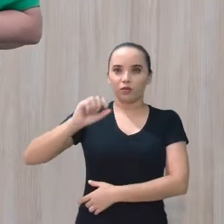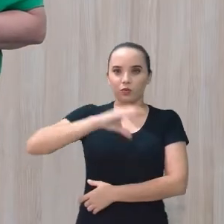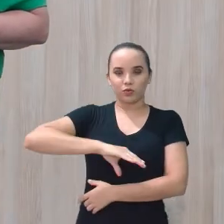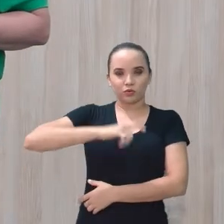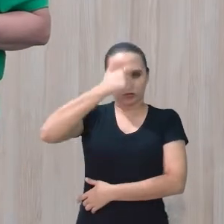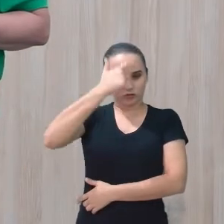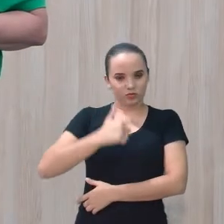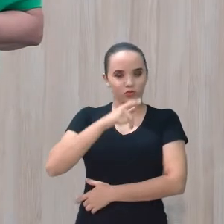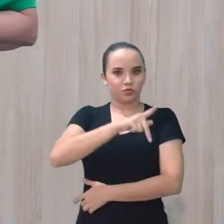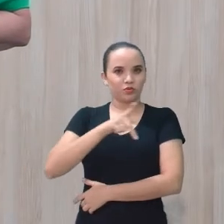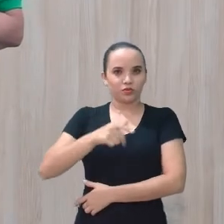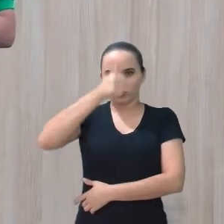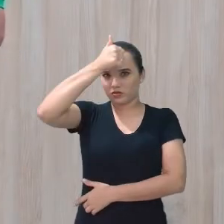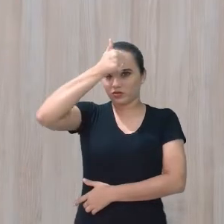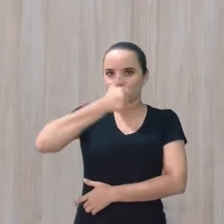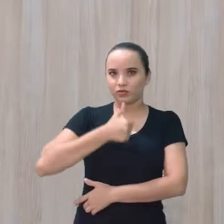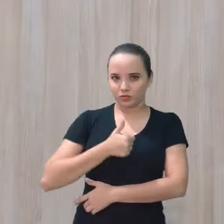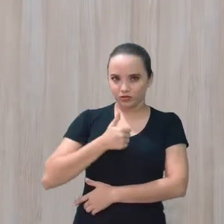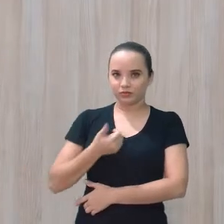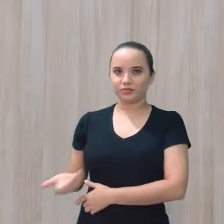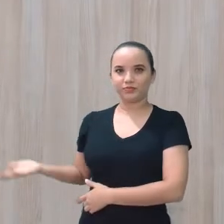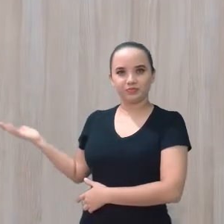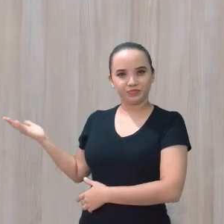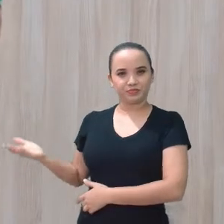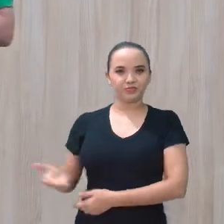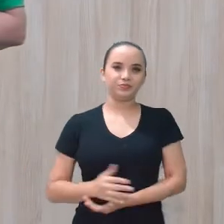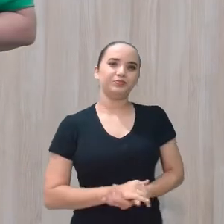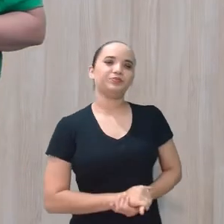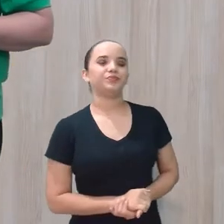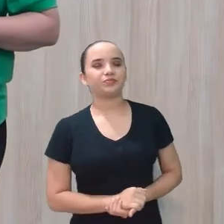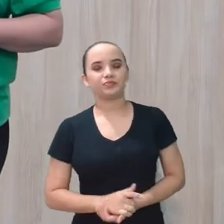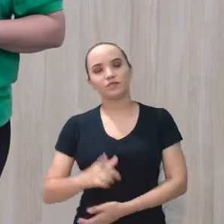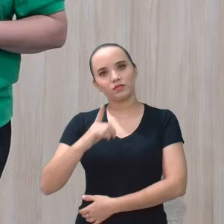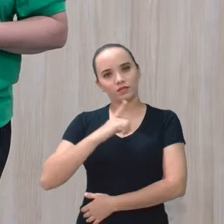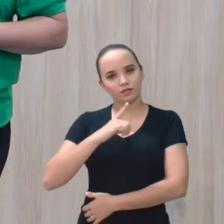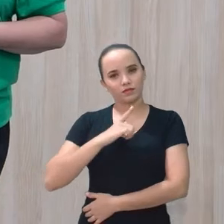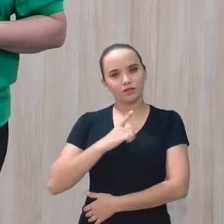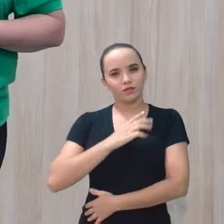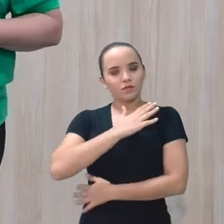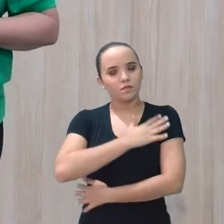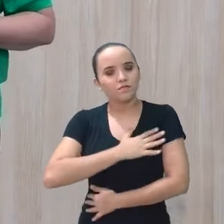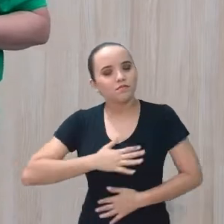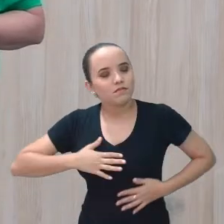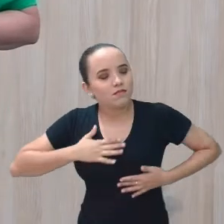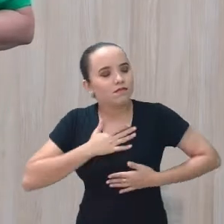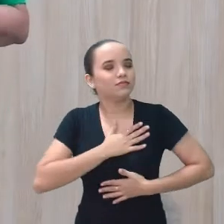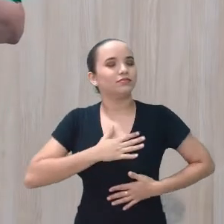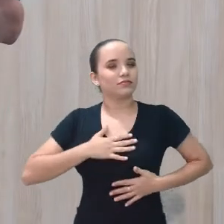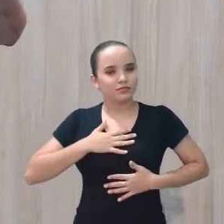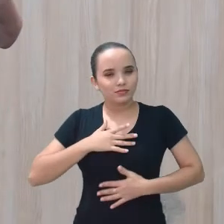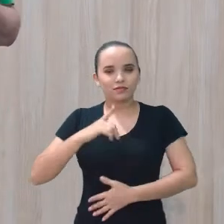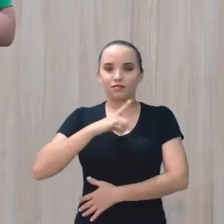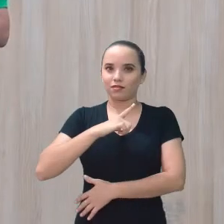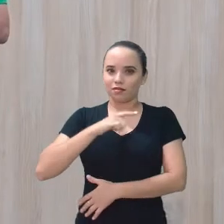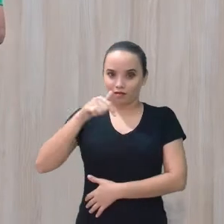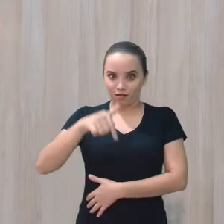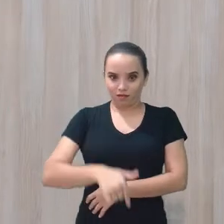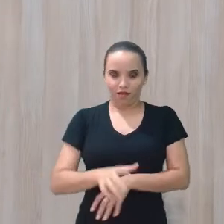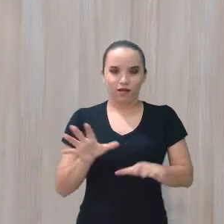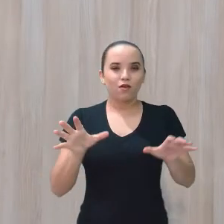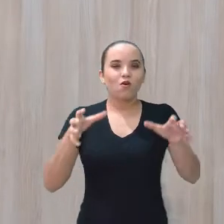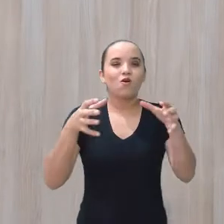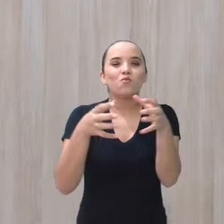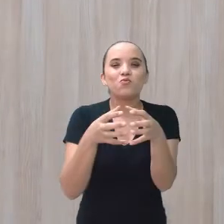professora Adriana Maria e este é o meu sinal. Eu tenho o privilégio de ter uma equipe aqui